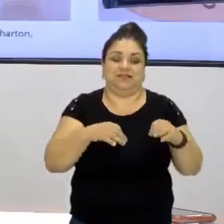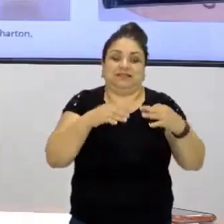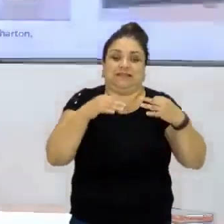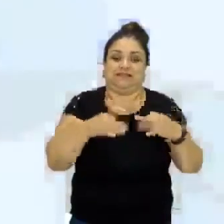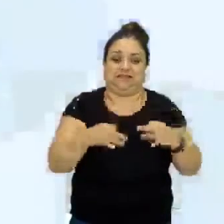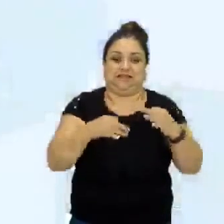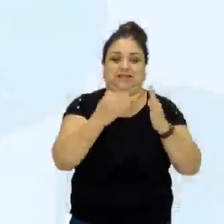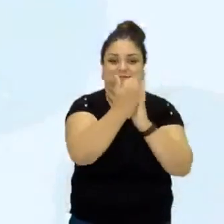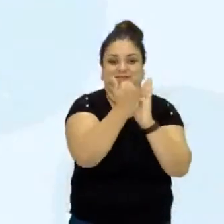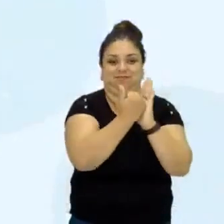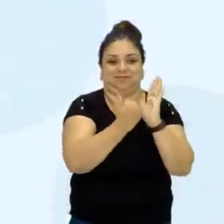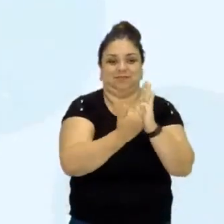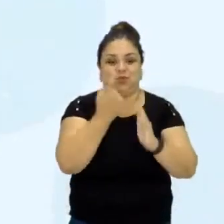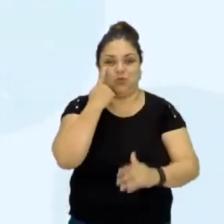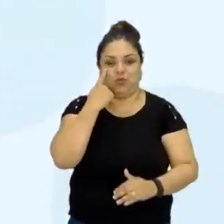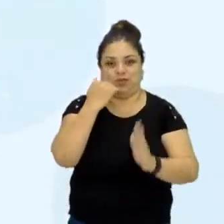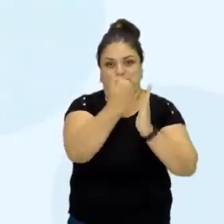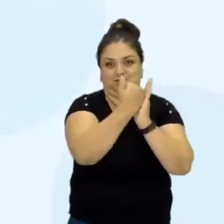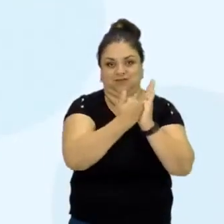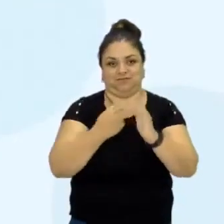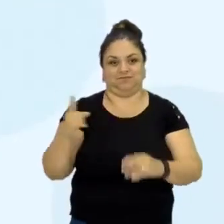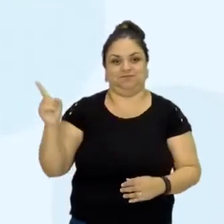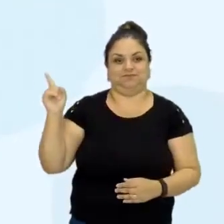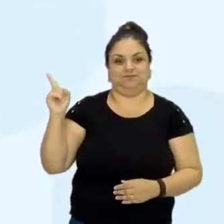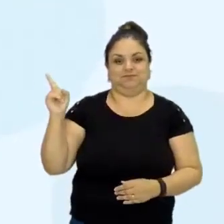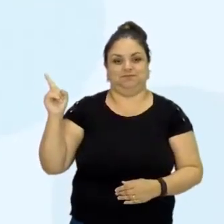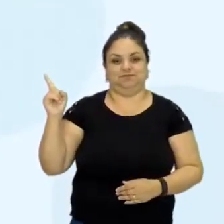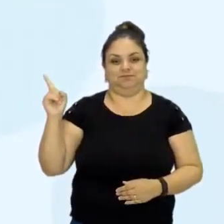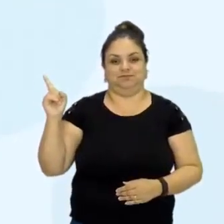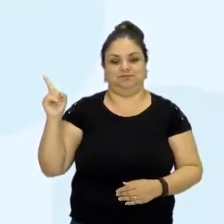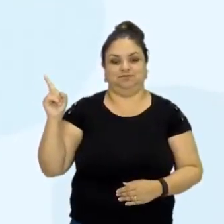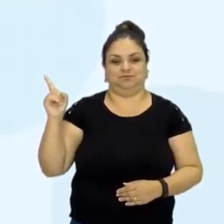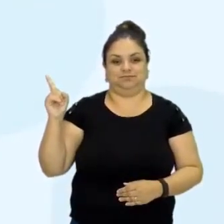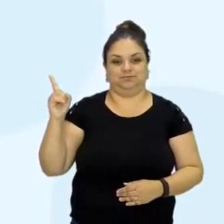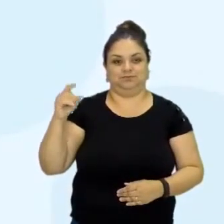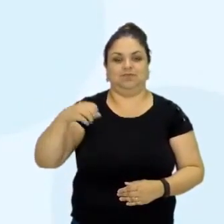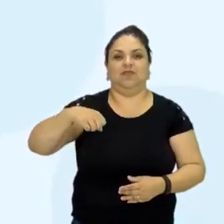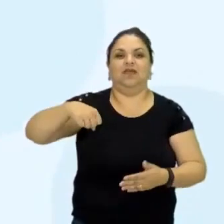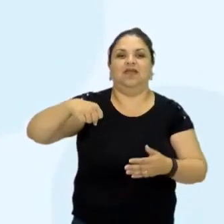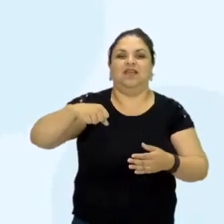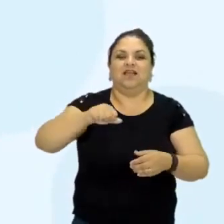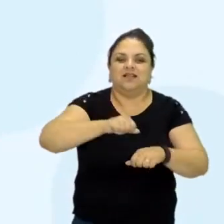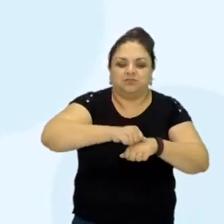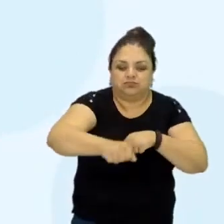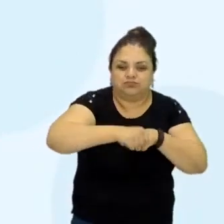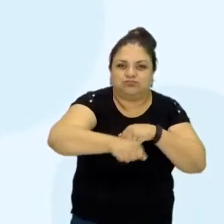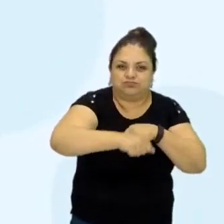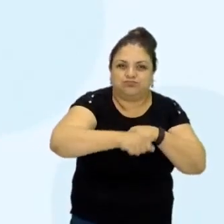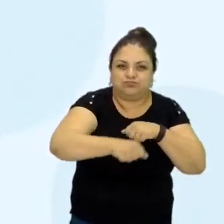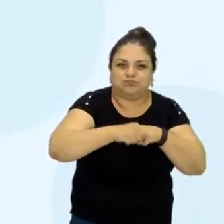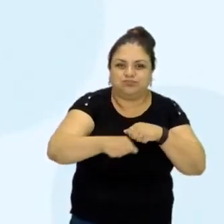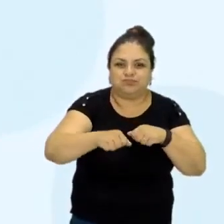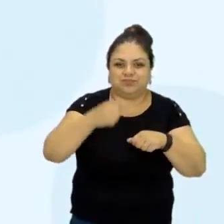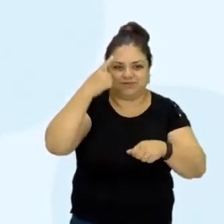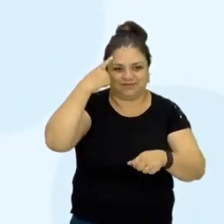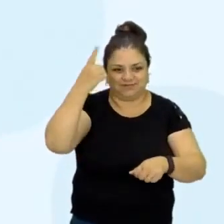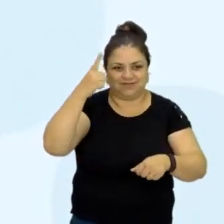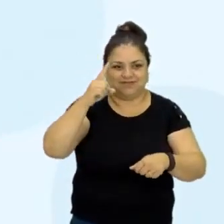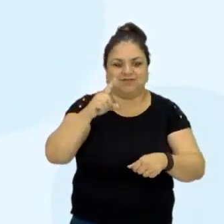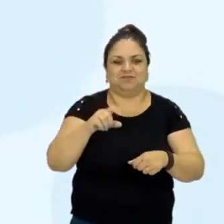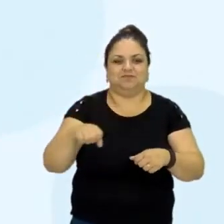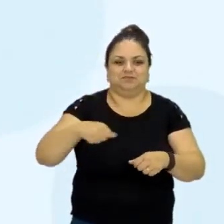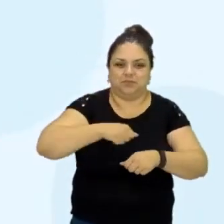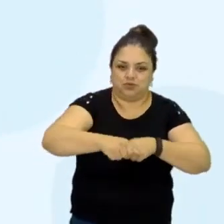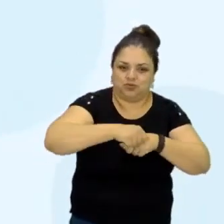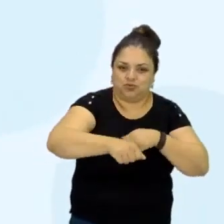que vai aparecer para vocês. Então, uma escova de lavar roupa. Eu não sei se tem um nome para essa